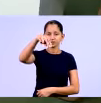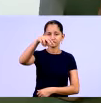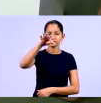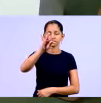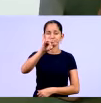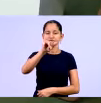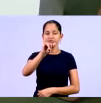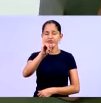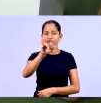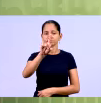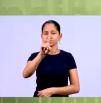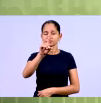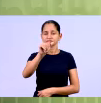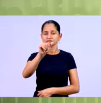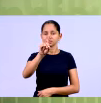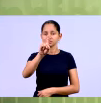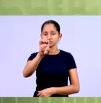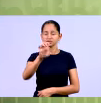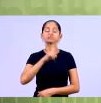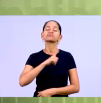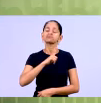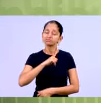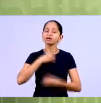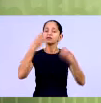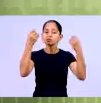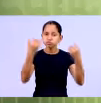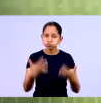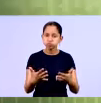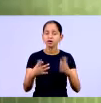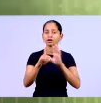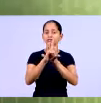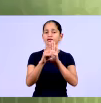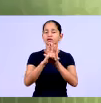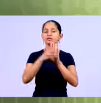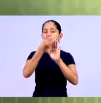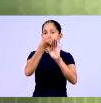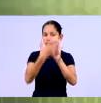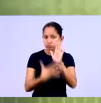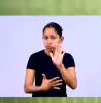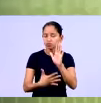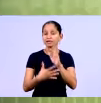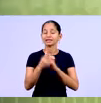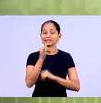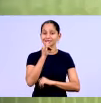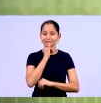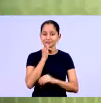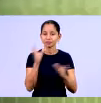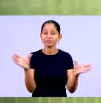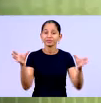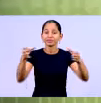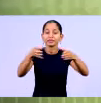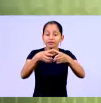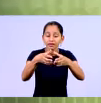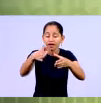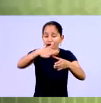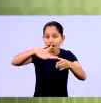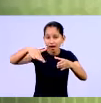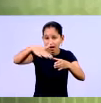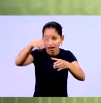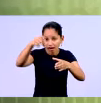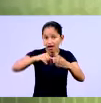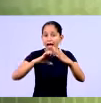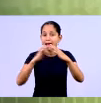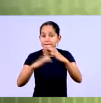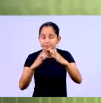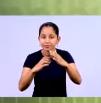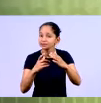há um princípio contábil que fala da questão da entidade. Que aí o patrimônio da sociedade não pode atingir o patrimônio